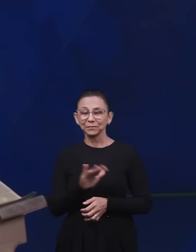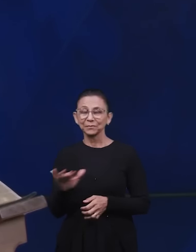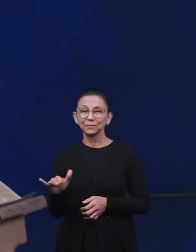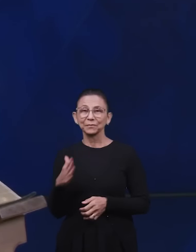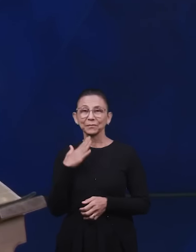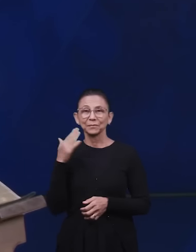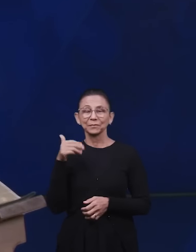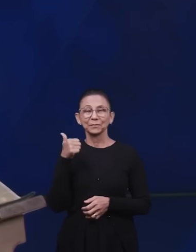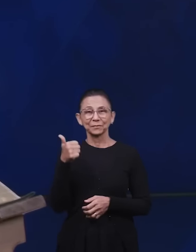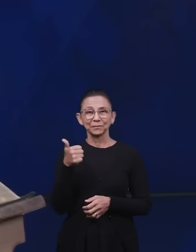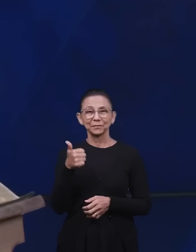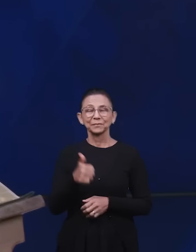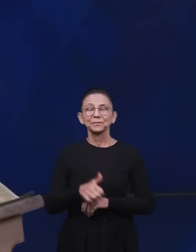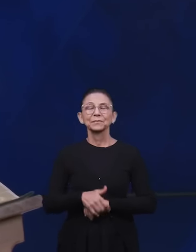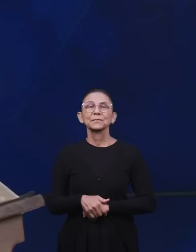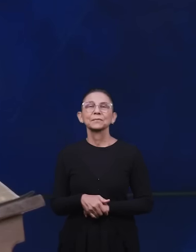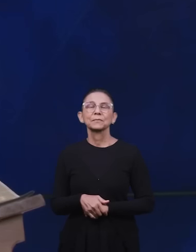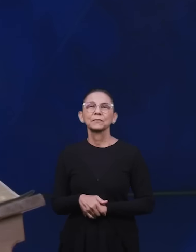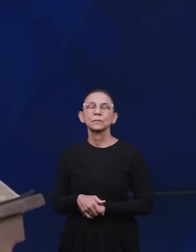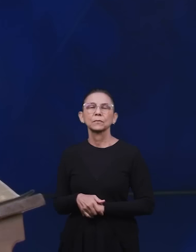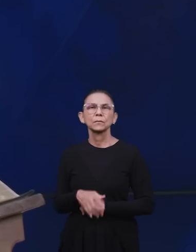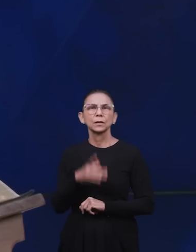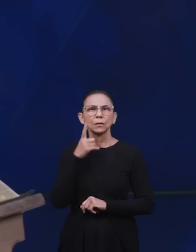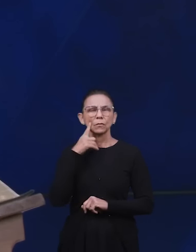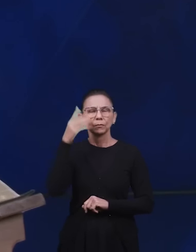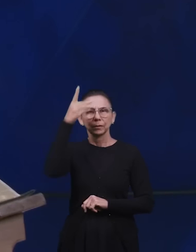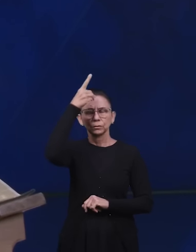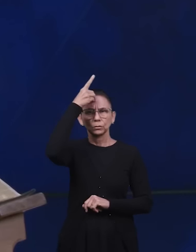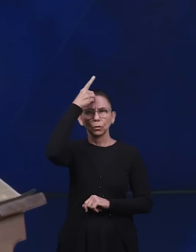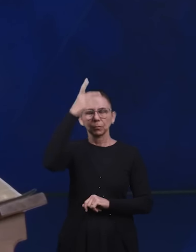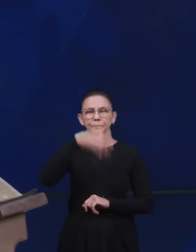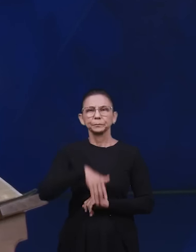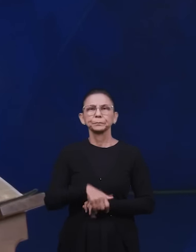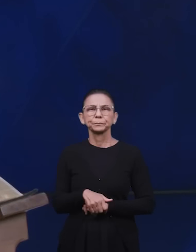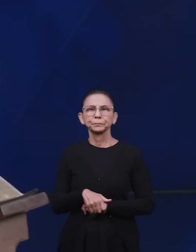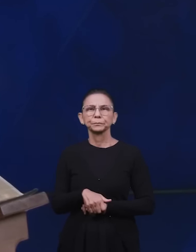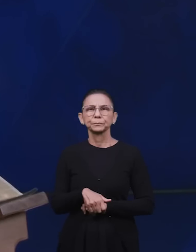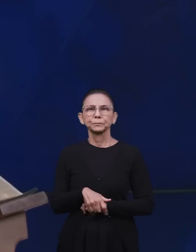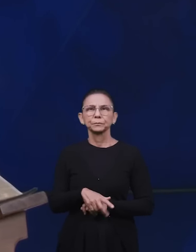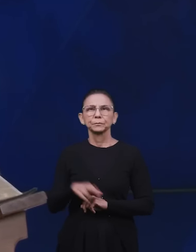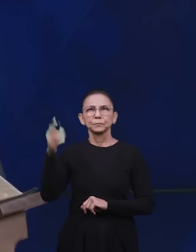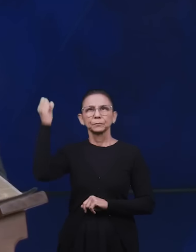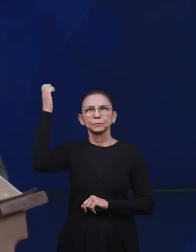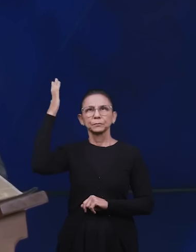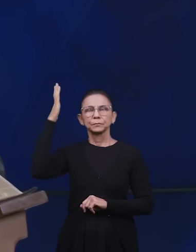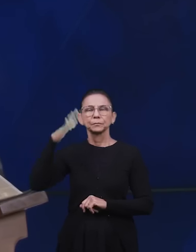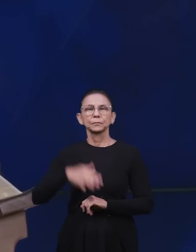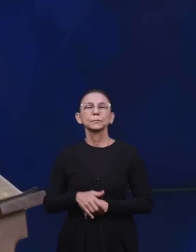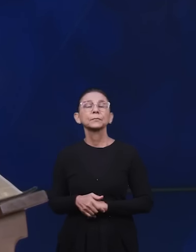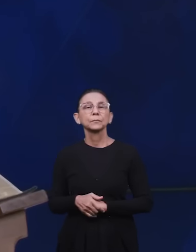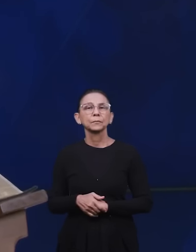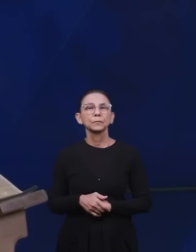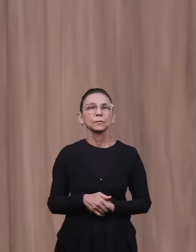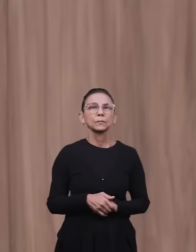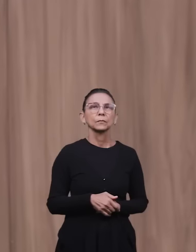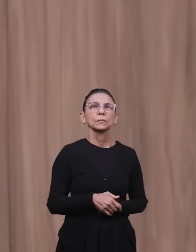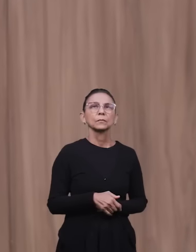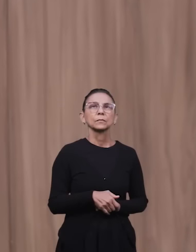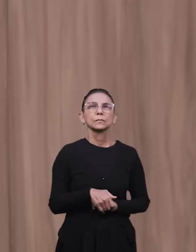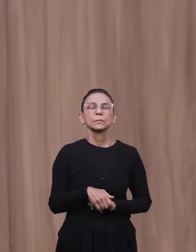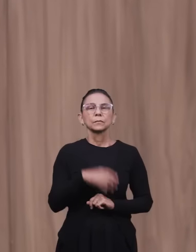nossas crianças. Nós vamos, nesta hora, ouvir mais um dom espiritual que o Senhor concedeu.